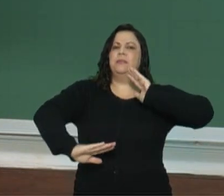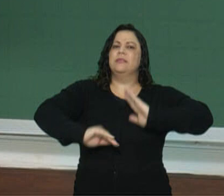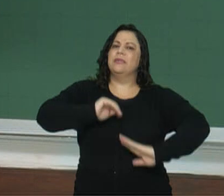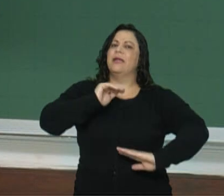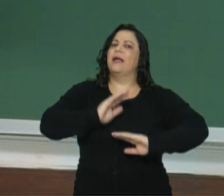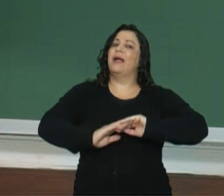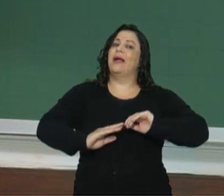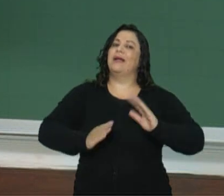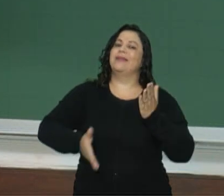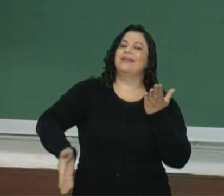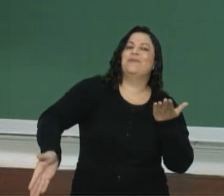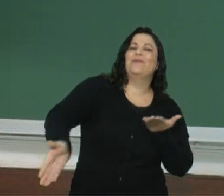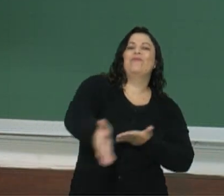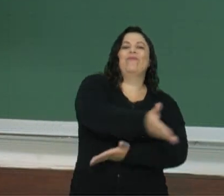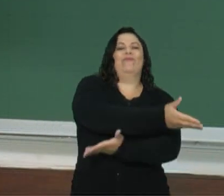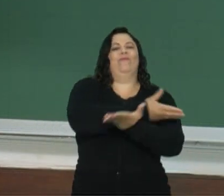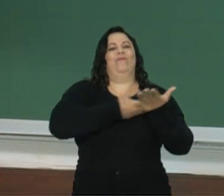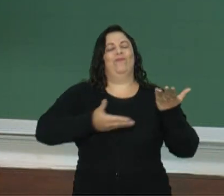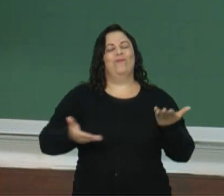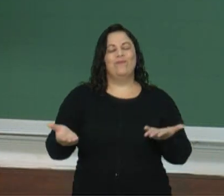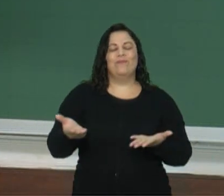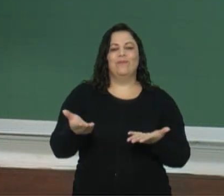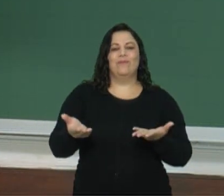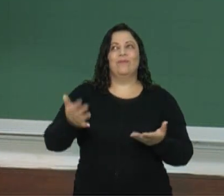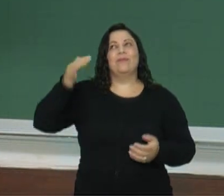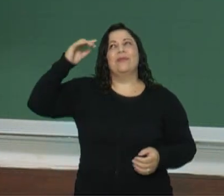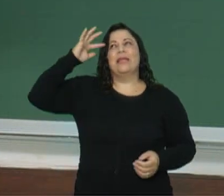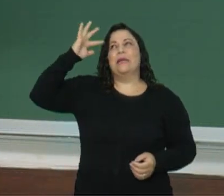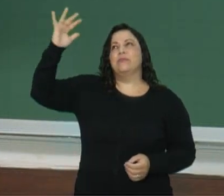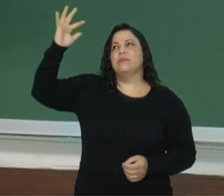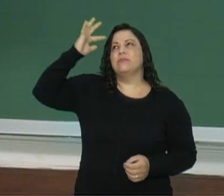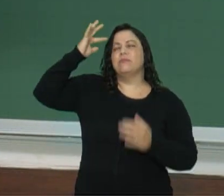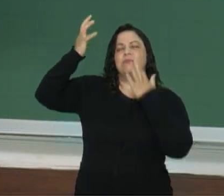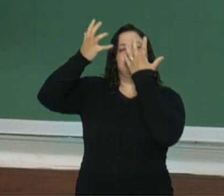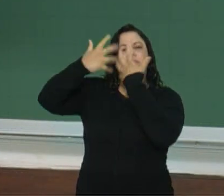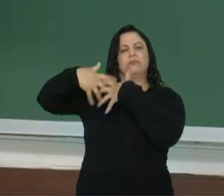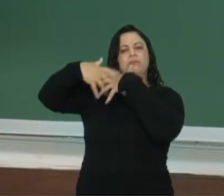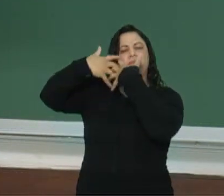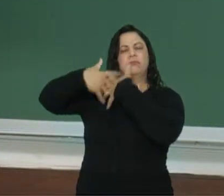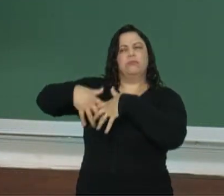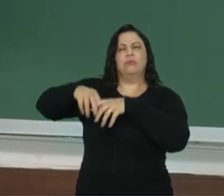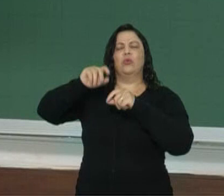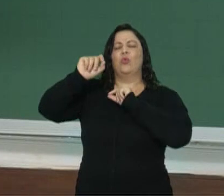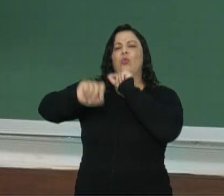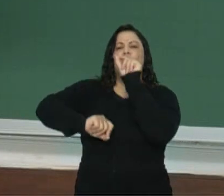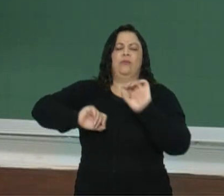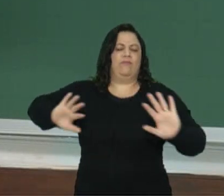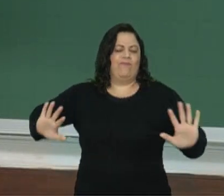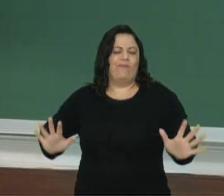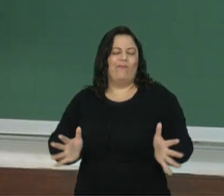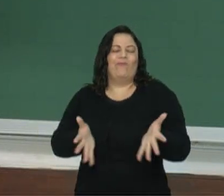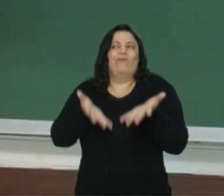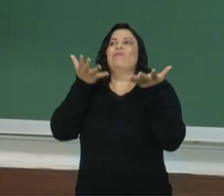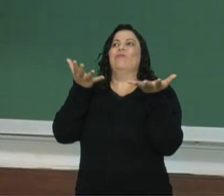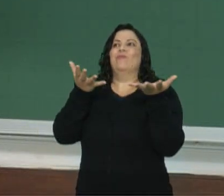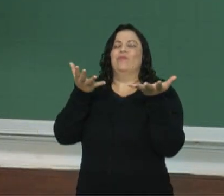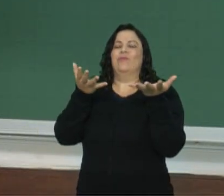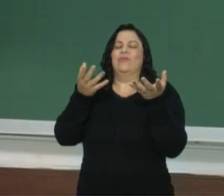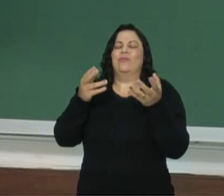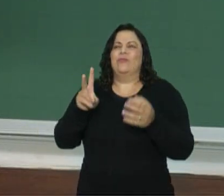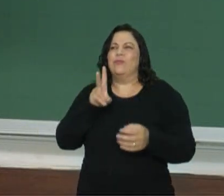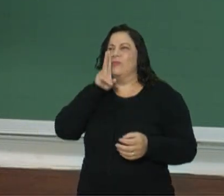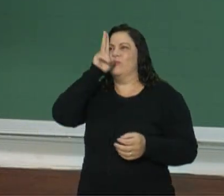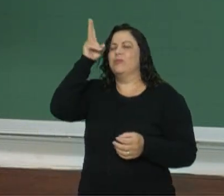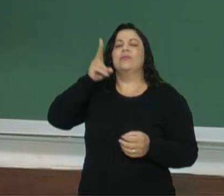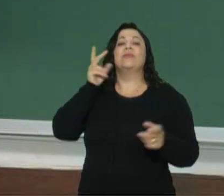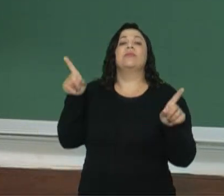termos uma reflexão sobre o que nos fortalece e nos enfraquece a partir desse pensamento